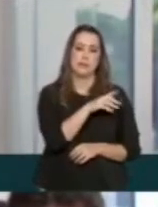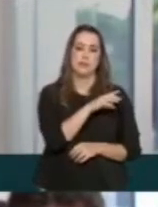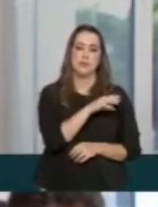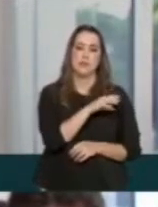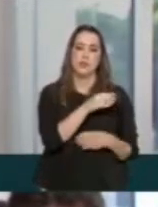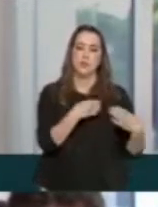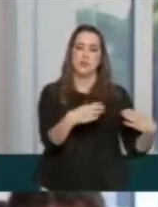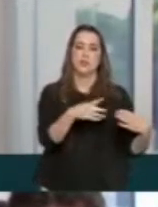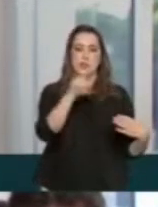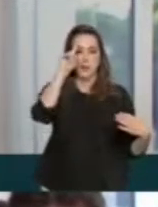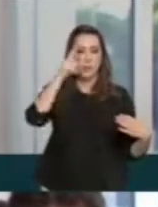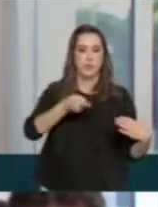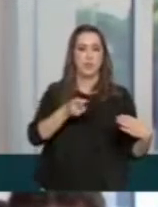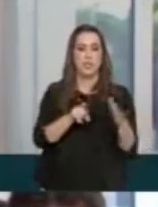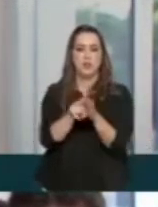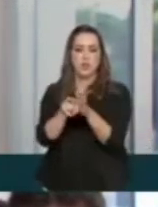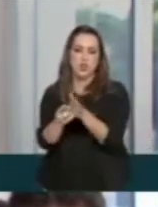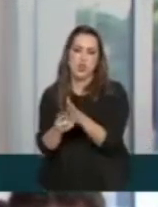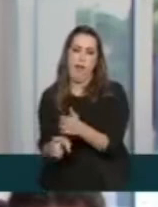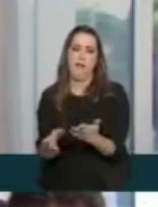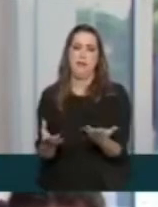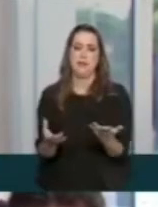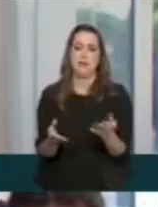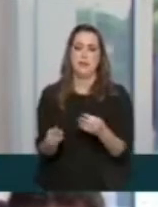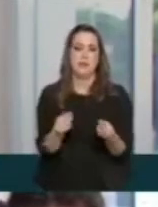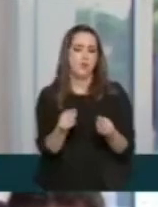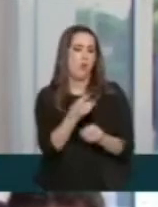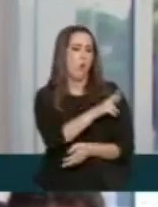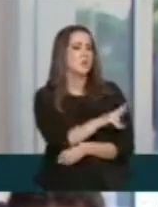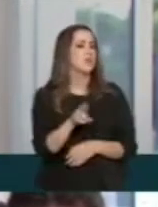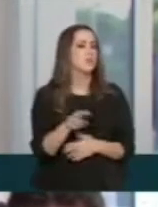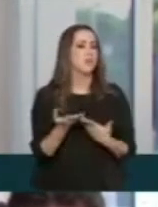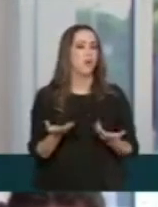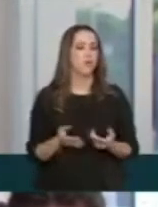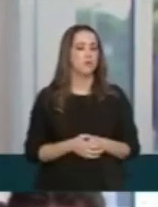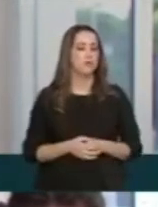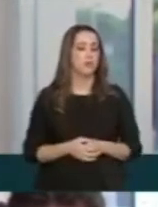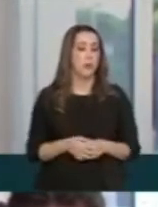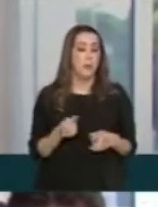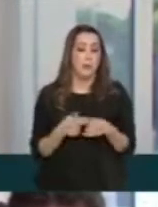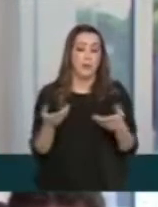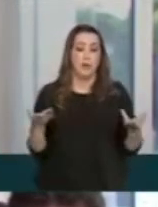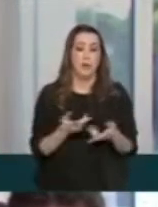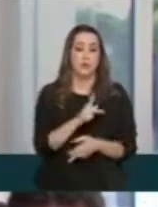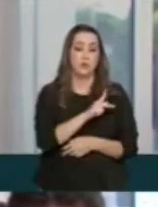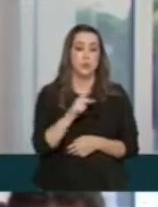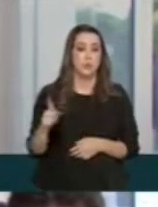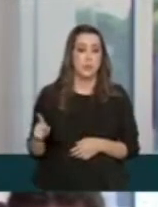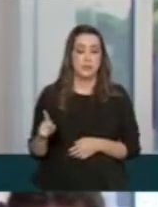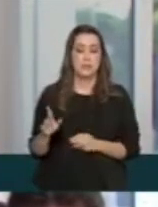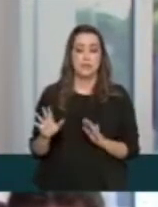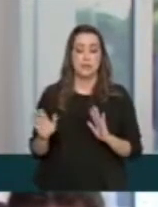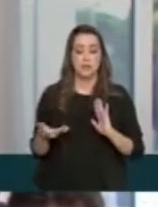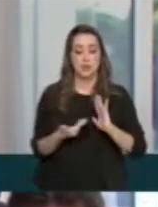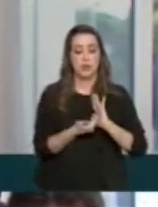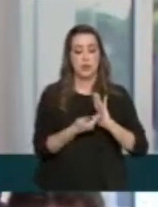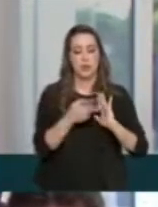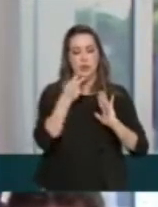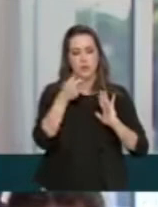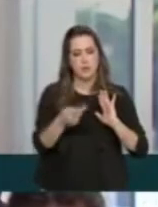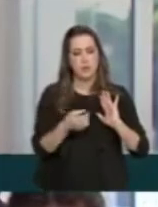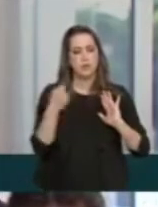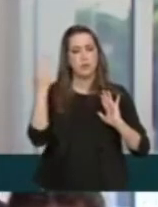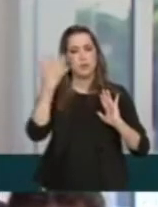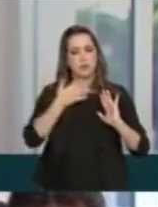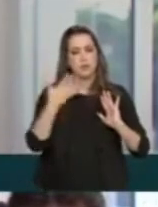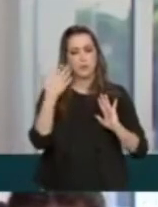investigação. Queria saber como é que o senhor responde a essas questões, até porque hoje o presidente da Câmara, Rodrigo Maia, falou